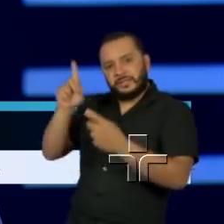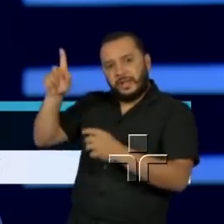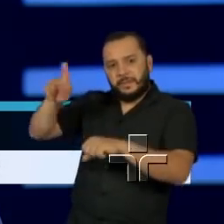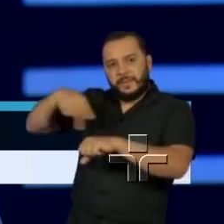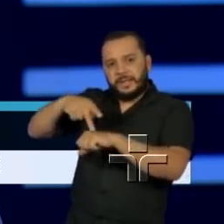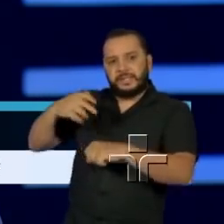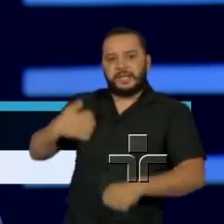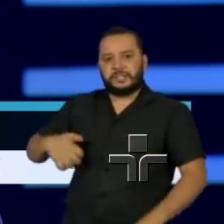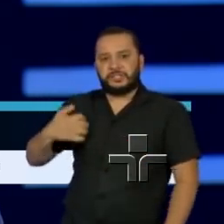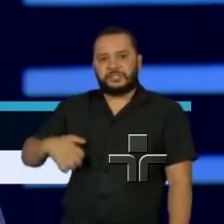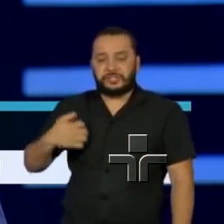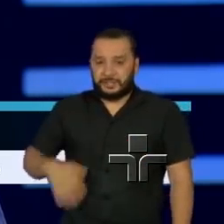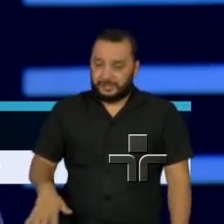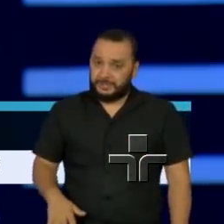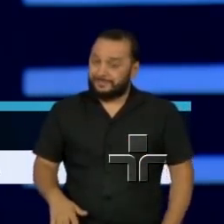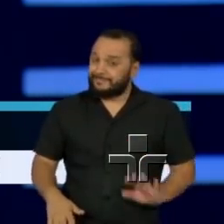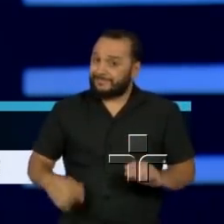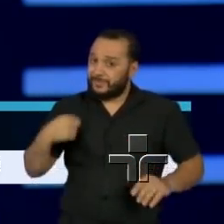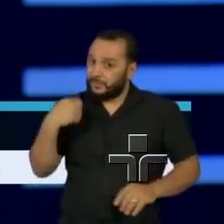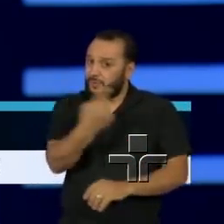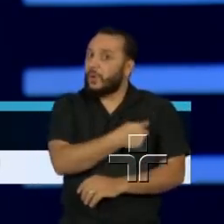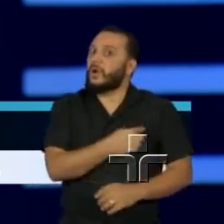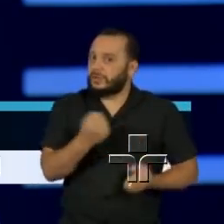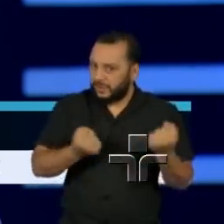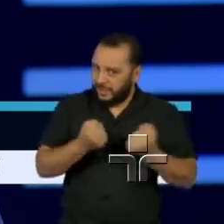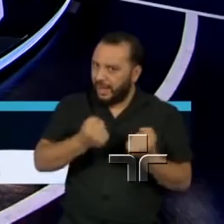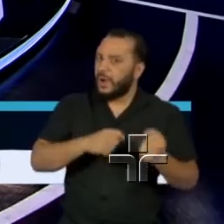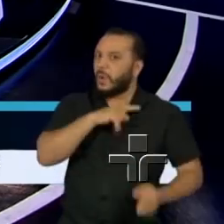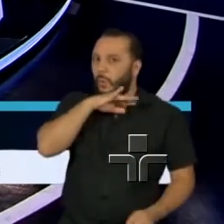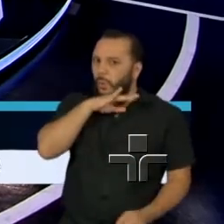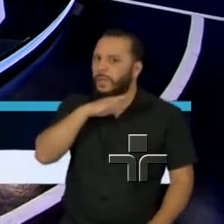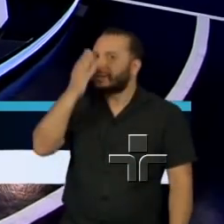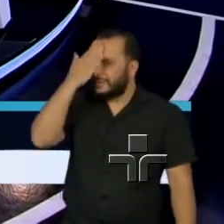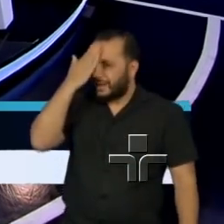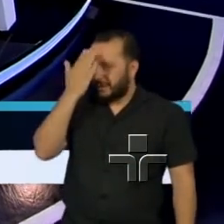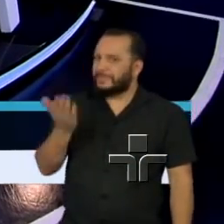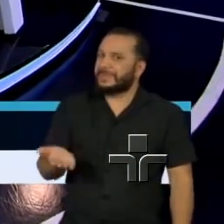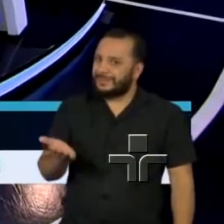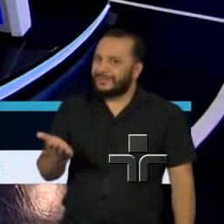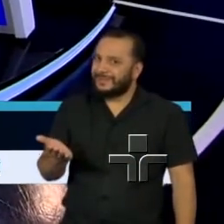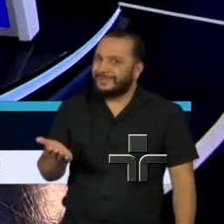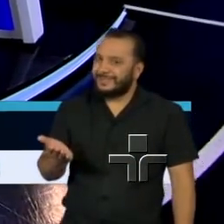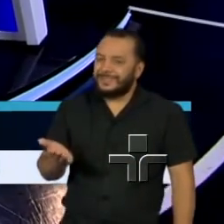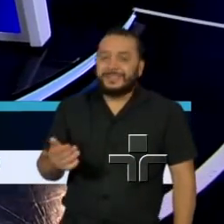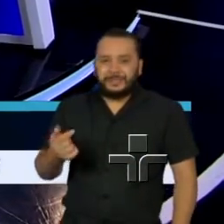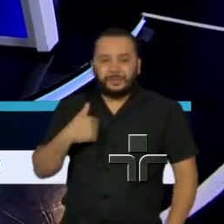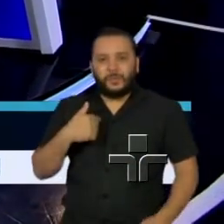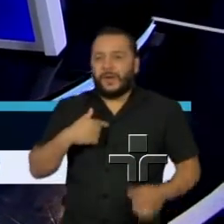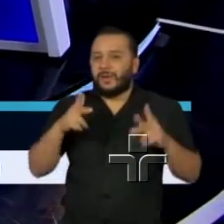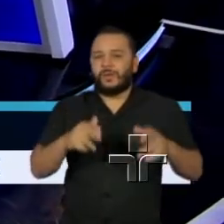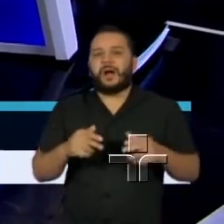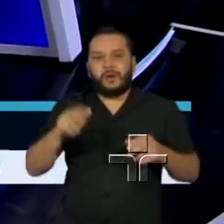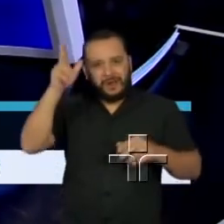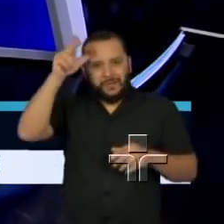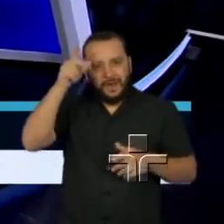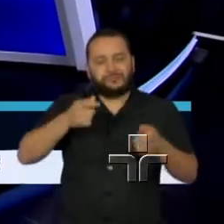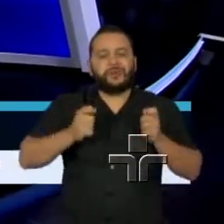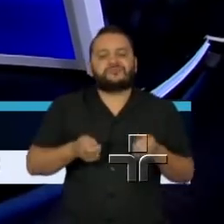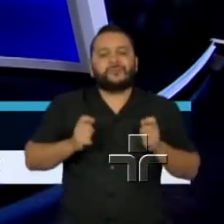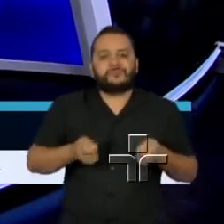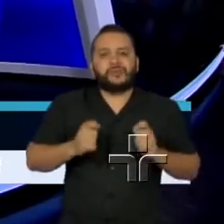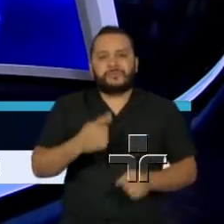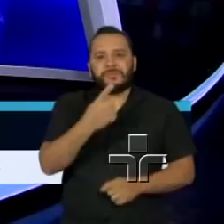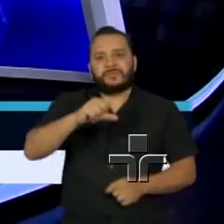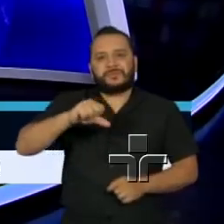vender para a Argentina. Os nossos carros são ruins, né? Nós sabemos que aí não somos as carroças de 1990, como diria então o